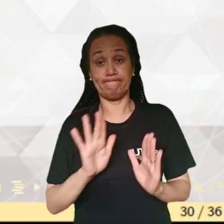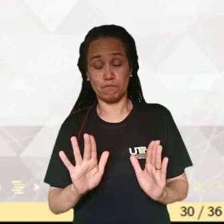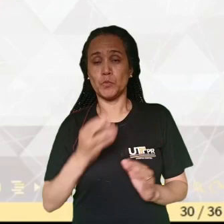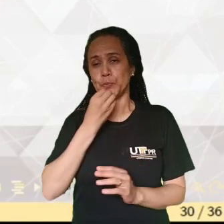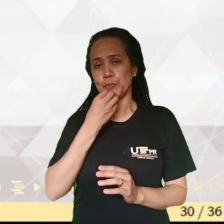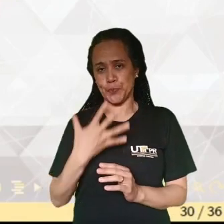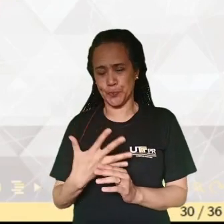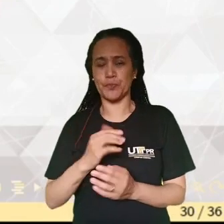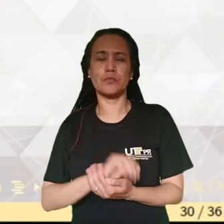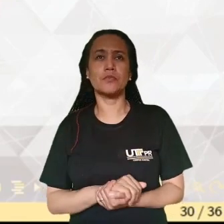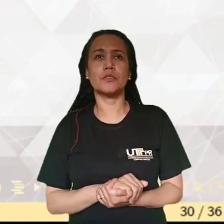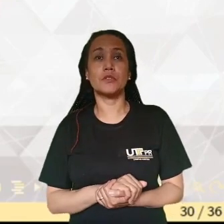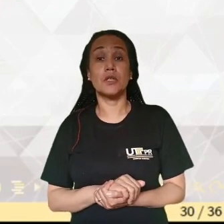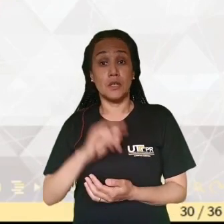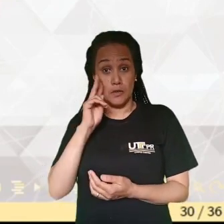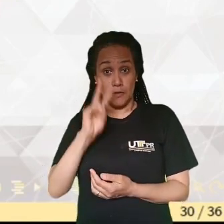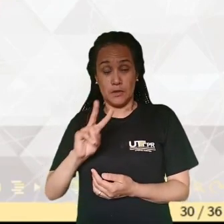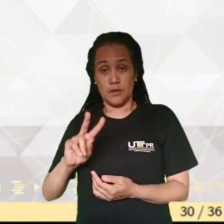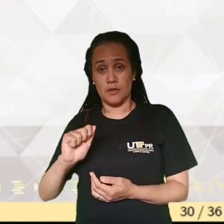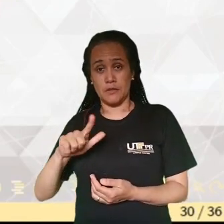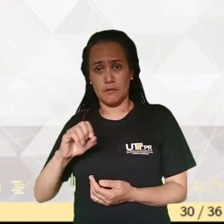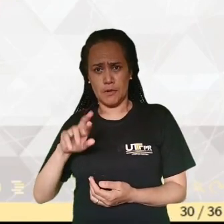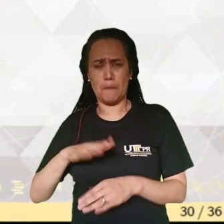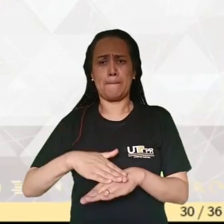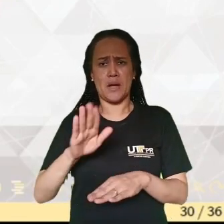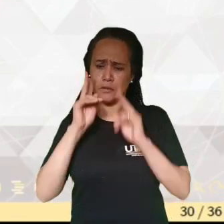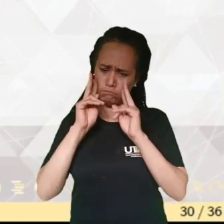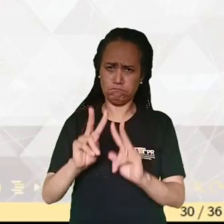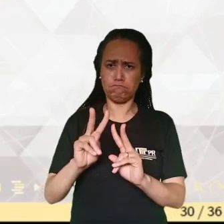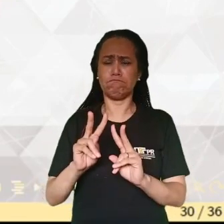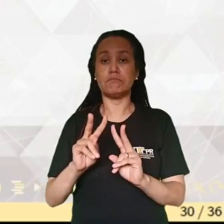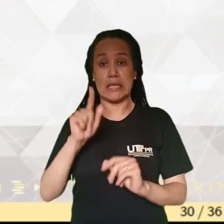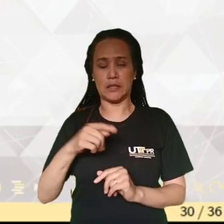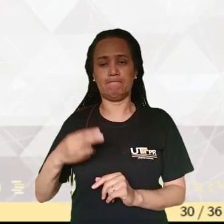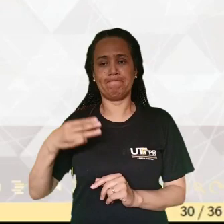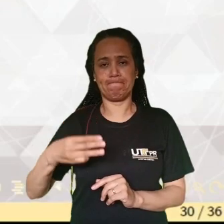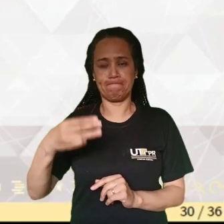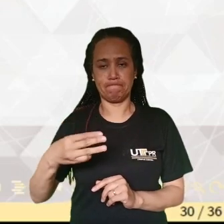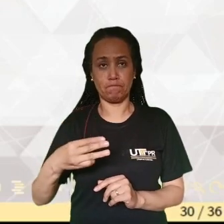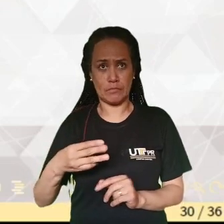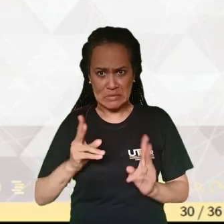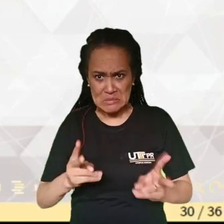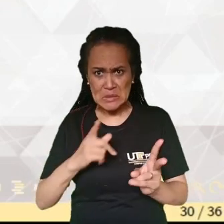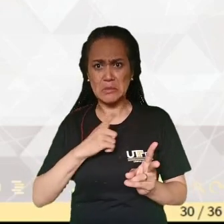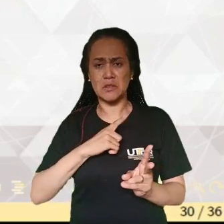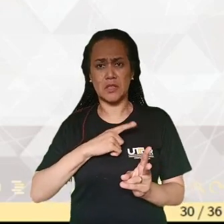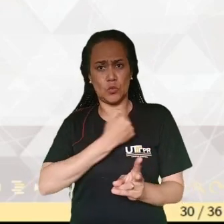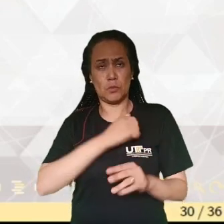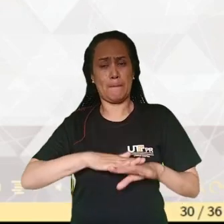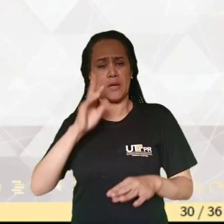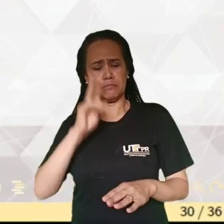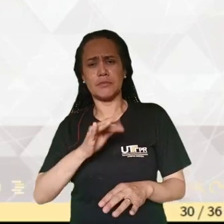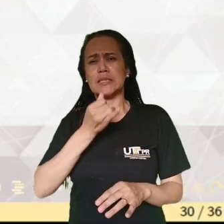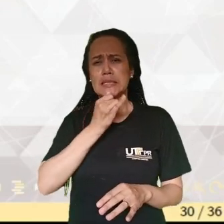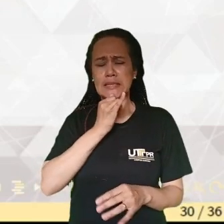também pode não existir. Bom, o valor mais observado é a moda. Nem sempre você tem um valor